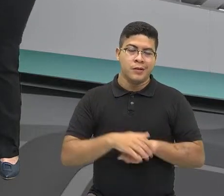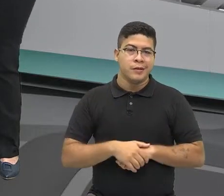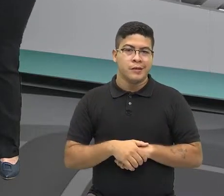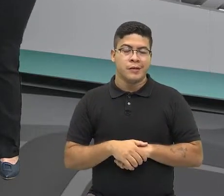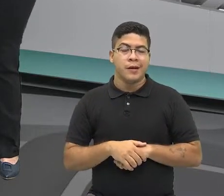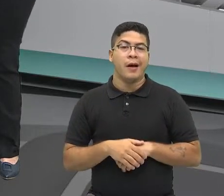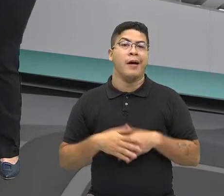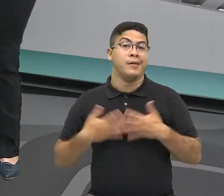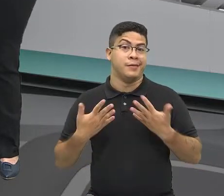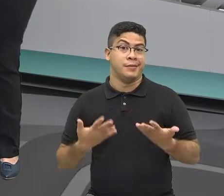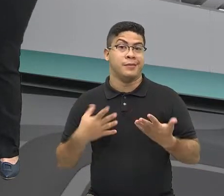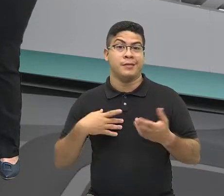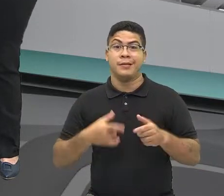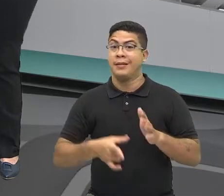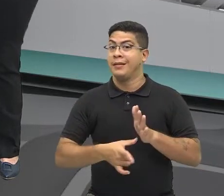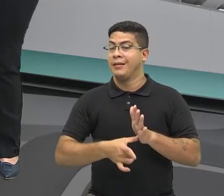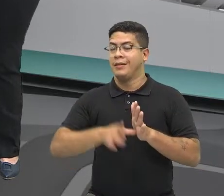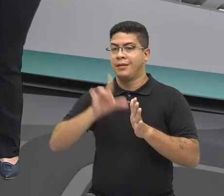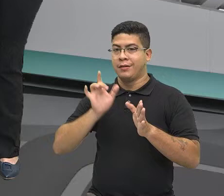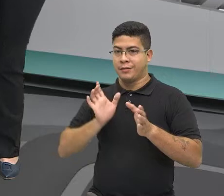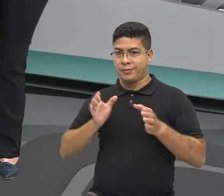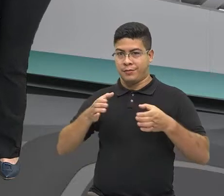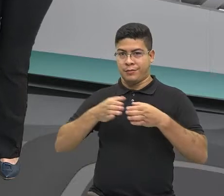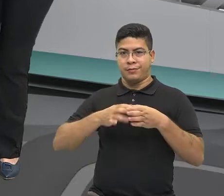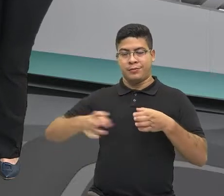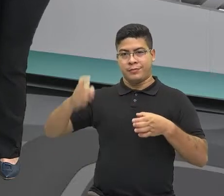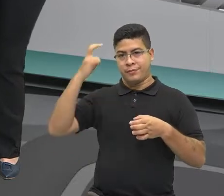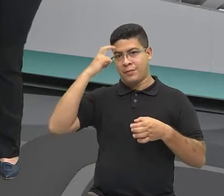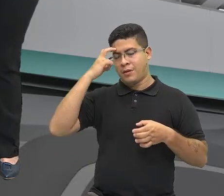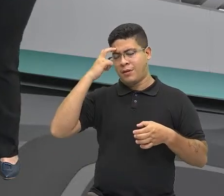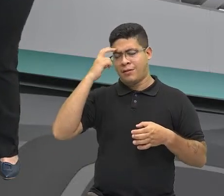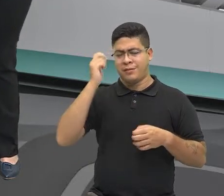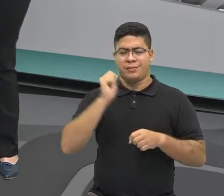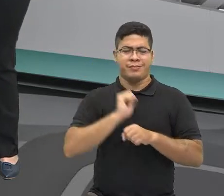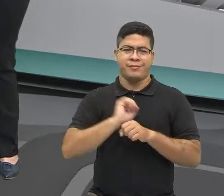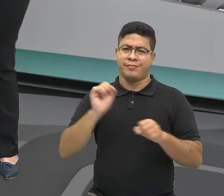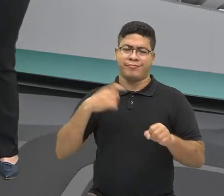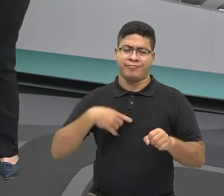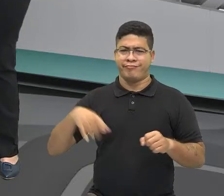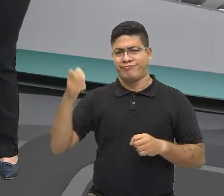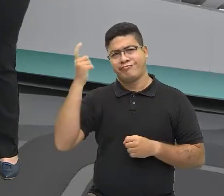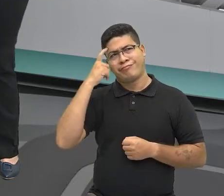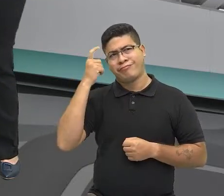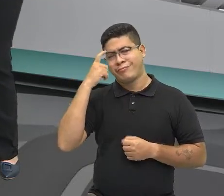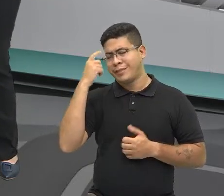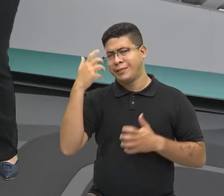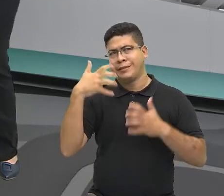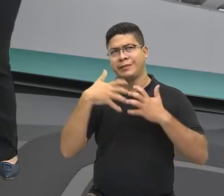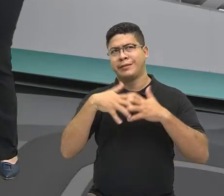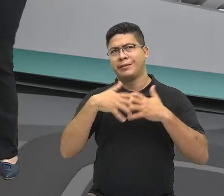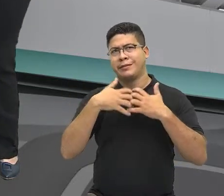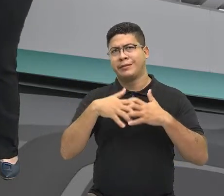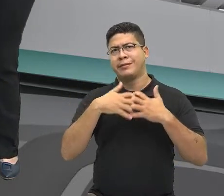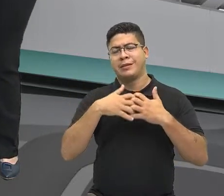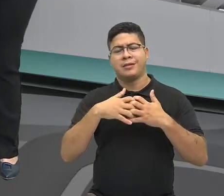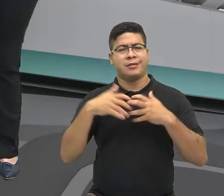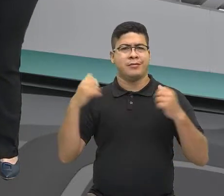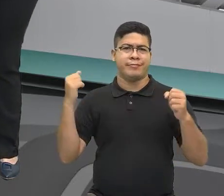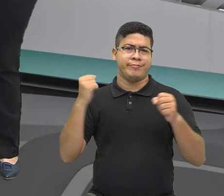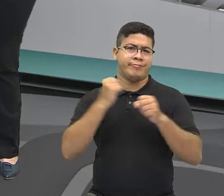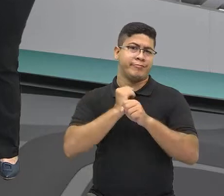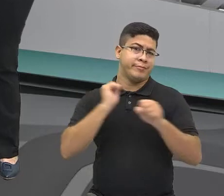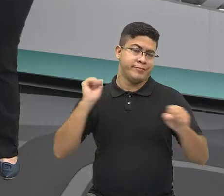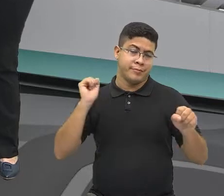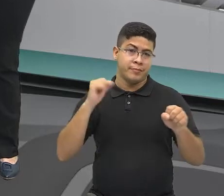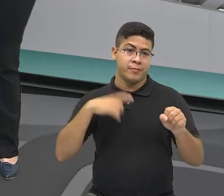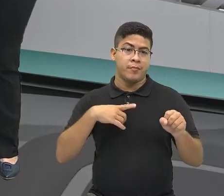antes das vanguardas, né? Antes do pré-modernismo, não funcionavam na cabeça deles. Então, a gente viu muito bem, né, a obra